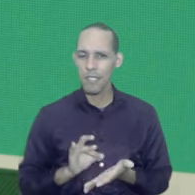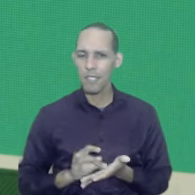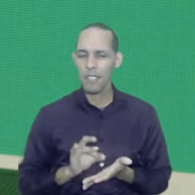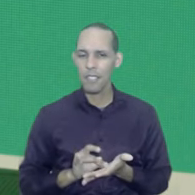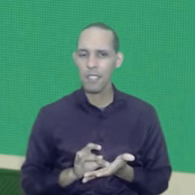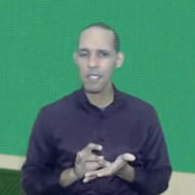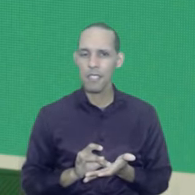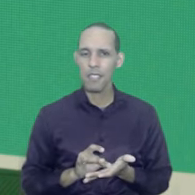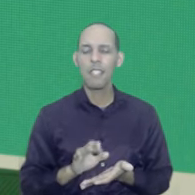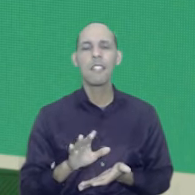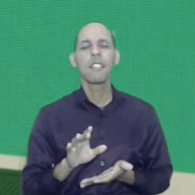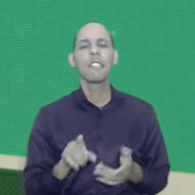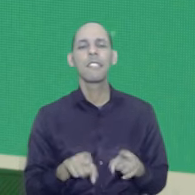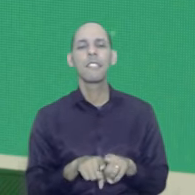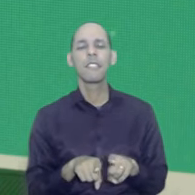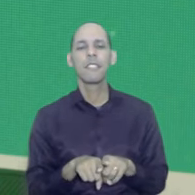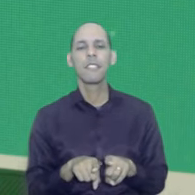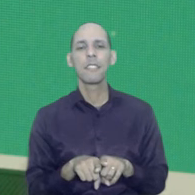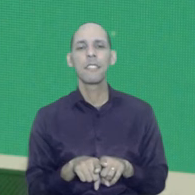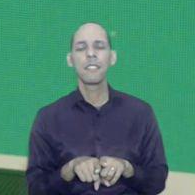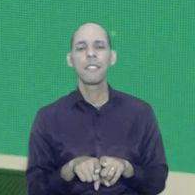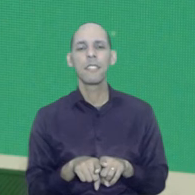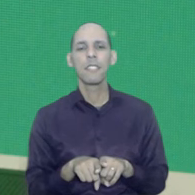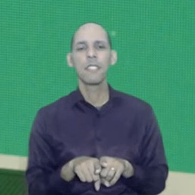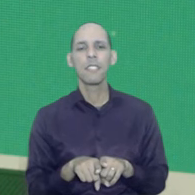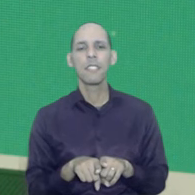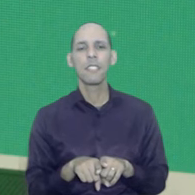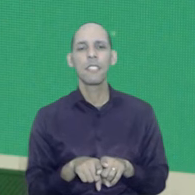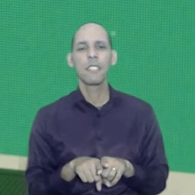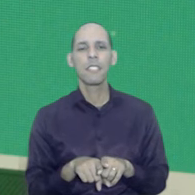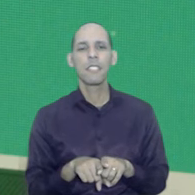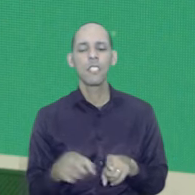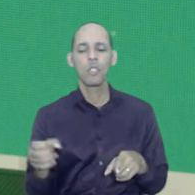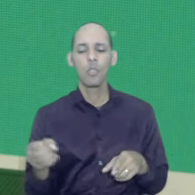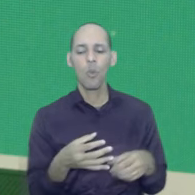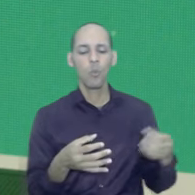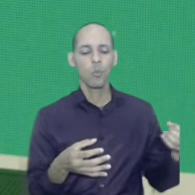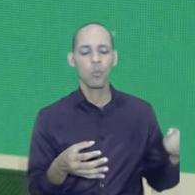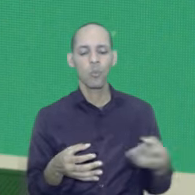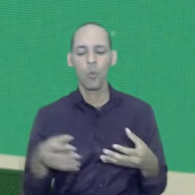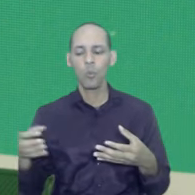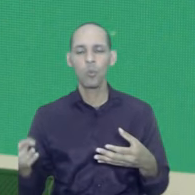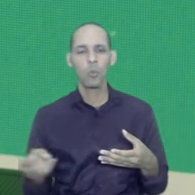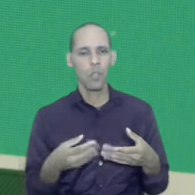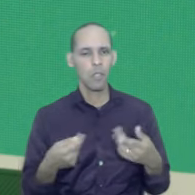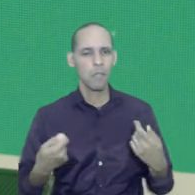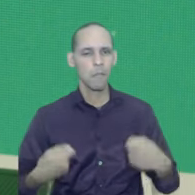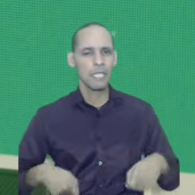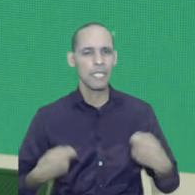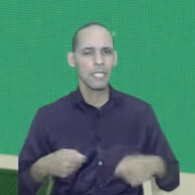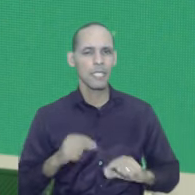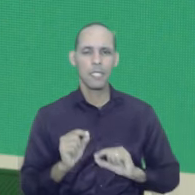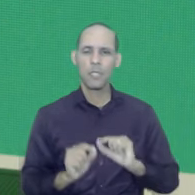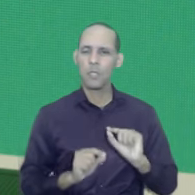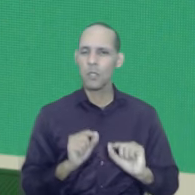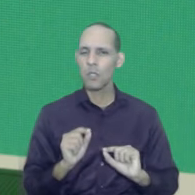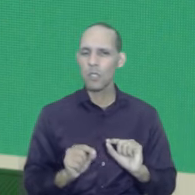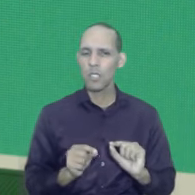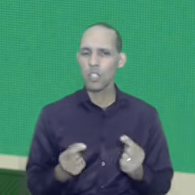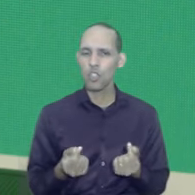necessari ente eh todas essa essa inovação precisa de grande de